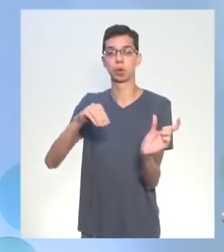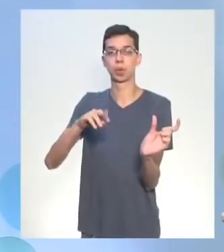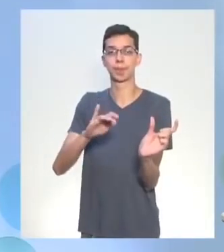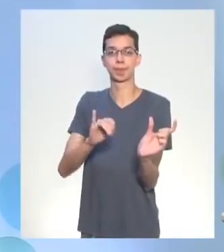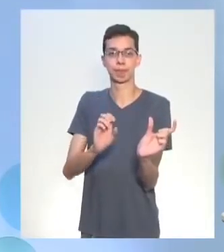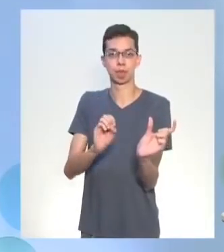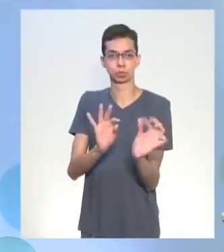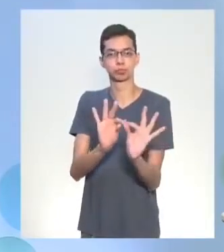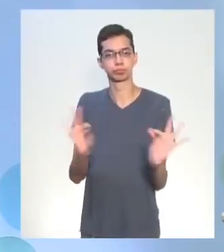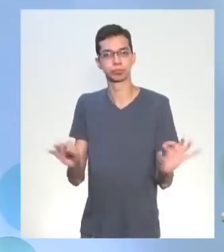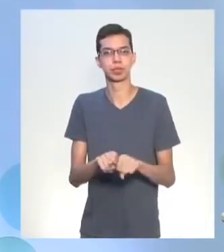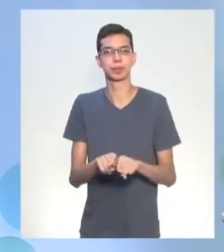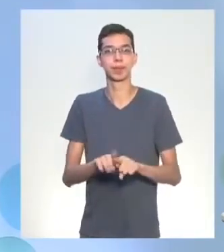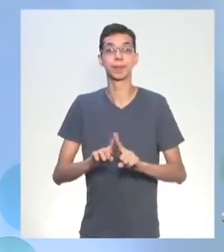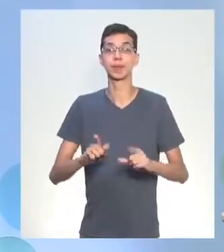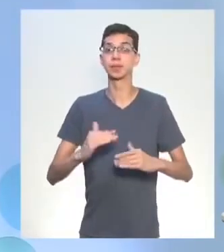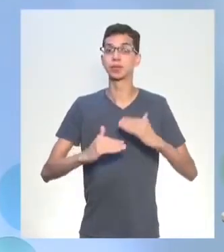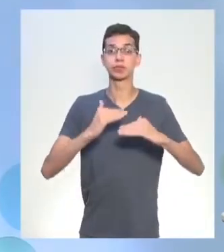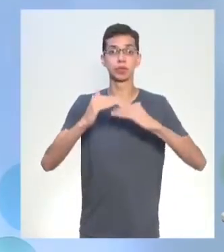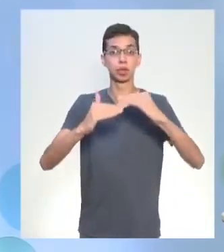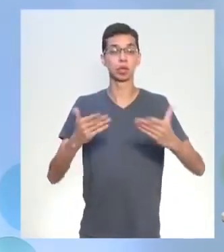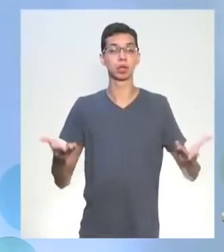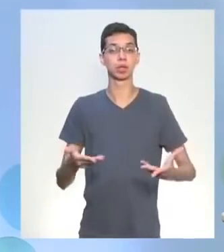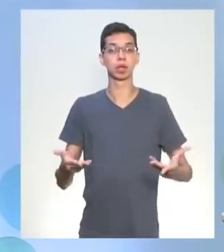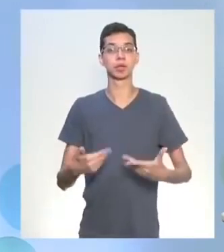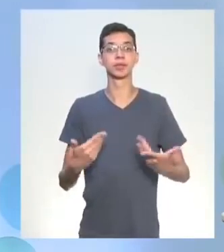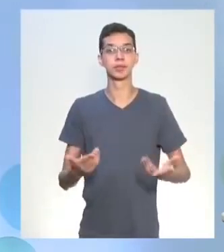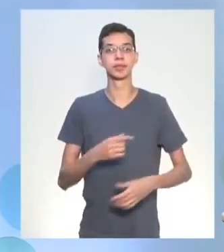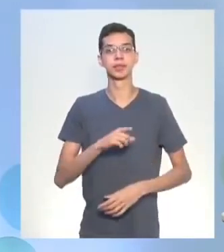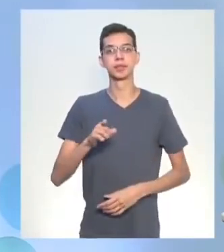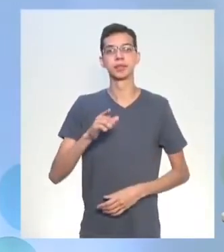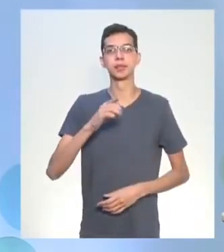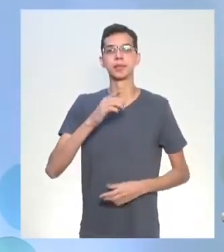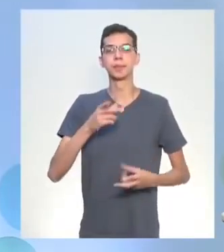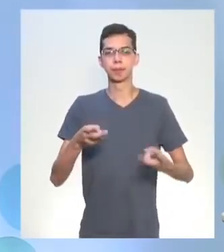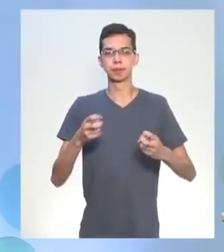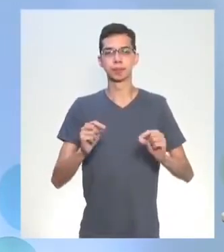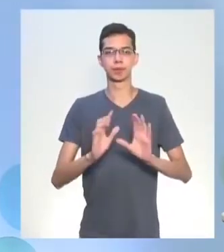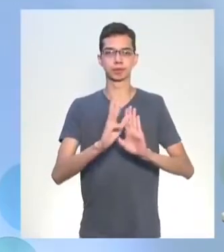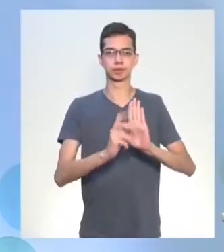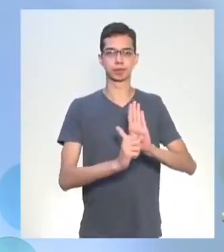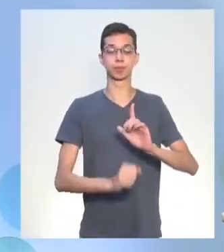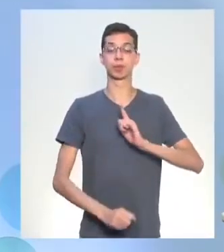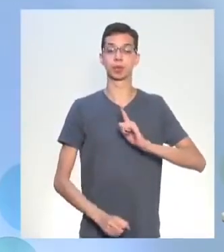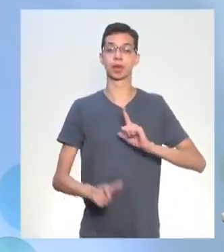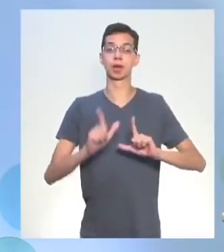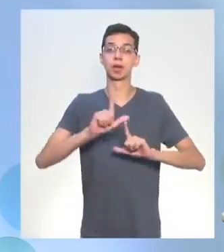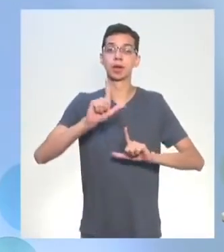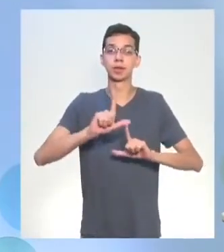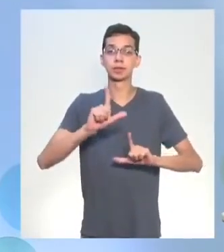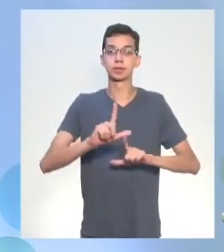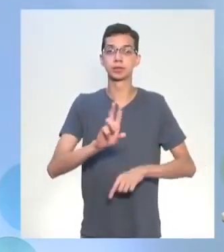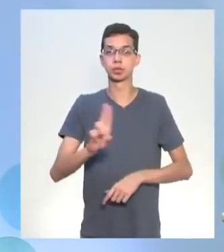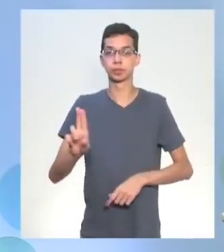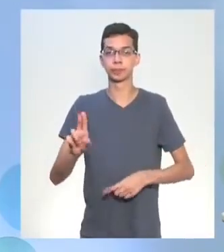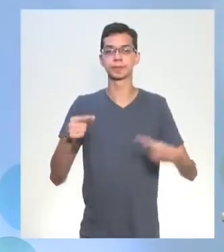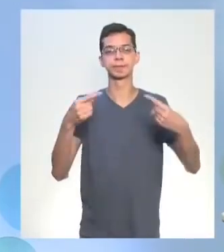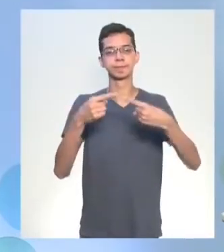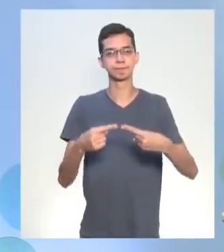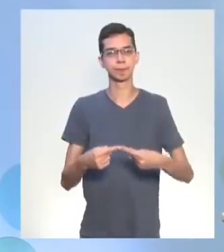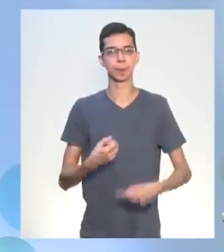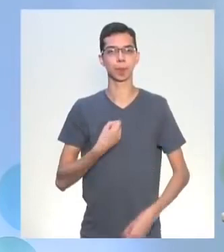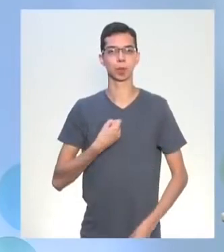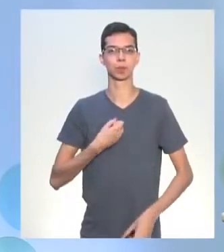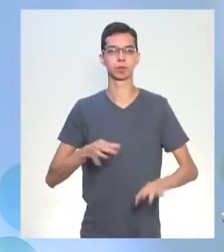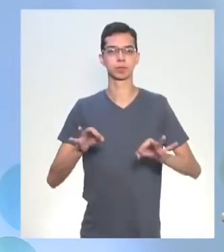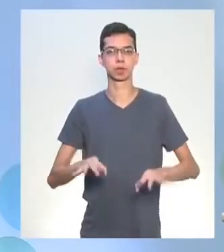uma evolução e agora a gente simboliza dessa maneira, tá bom? Chamando de uma letra e essas letras correspondem a números. Cada vez que